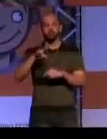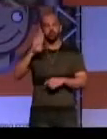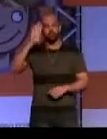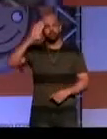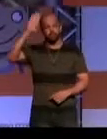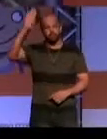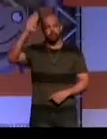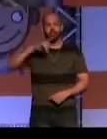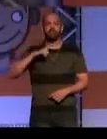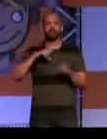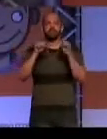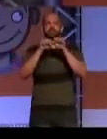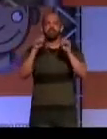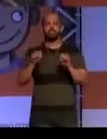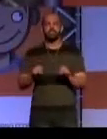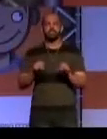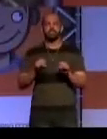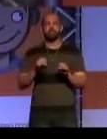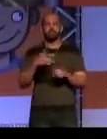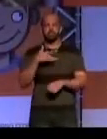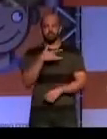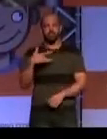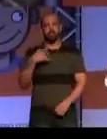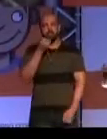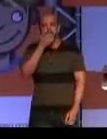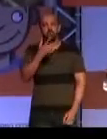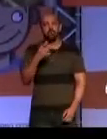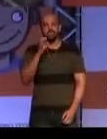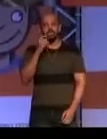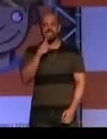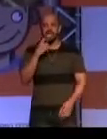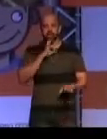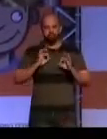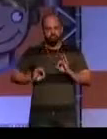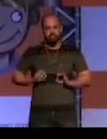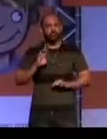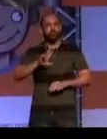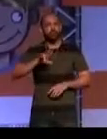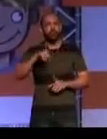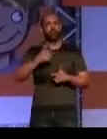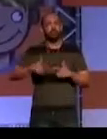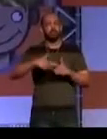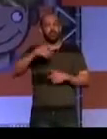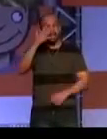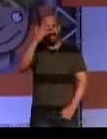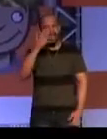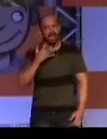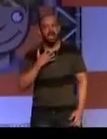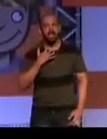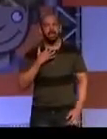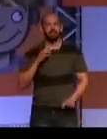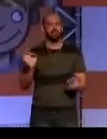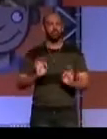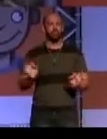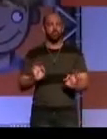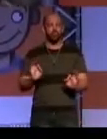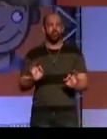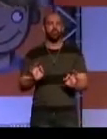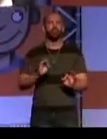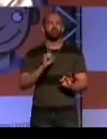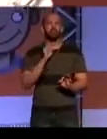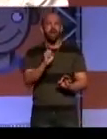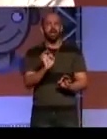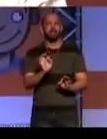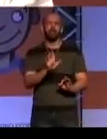eles têm um sistema de saúde muito bom, e sarampo não é realmente um problema grave que mata. Mata